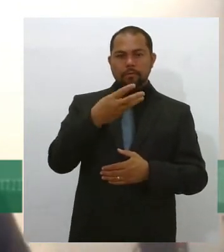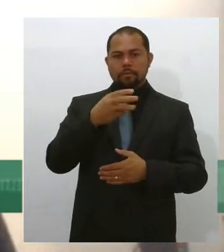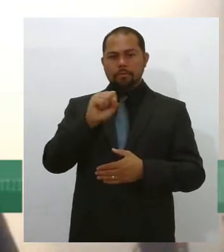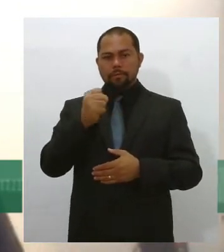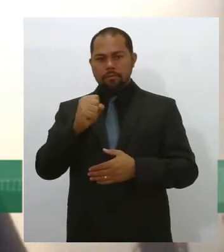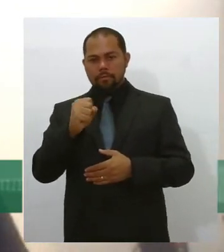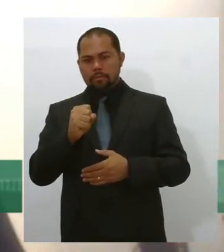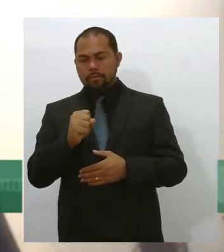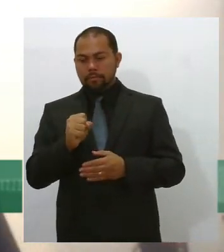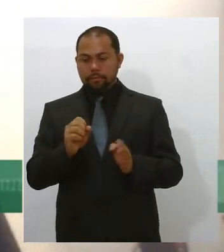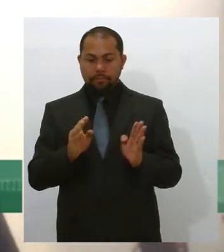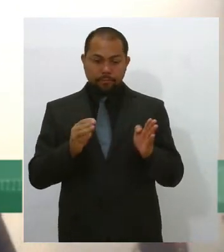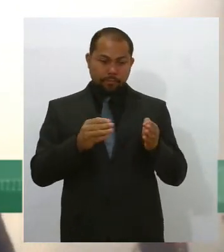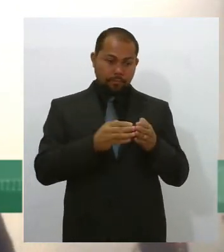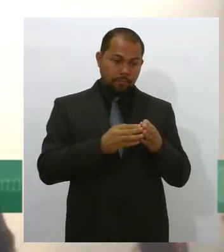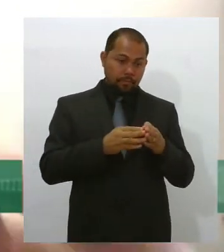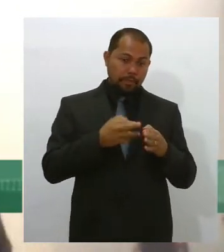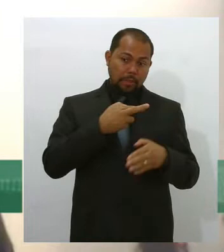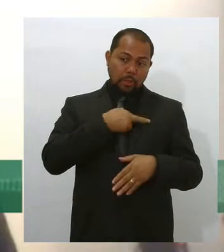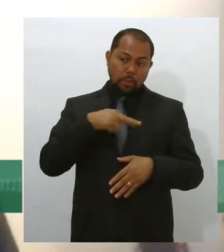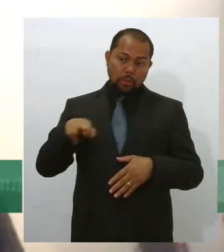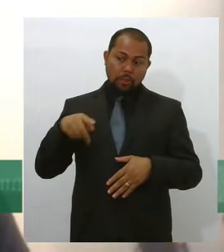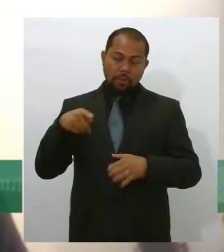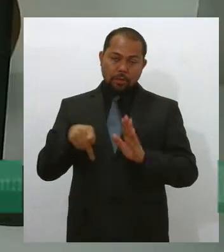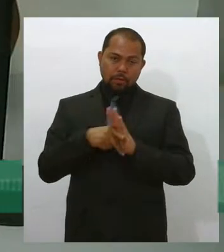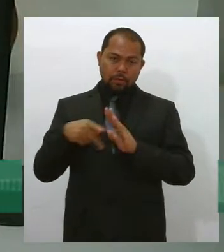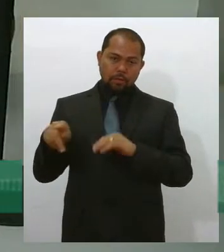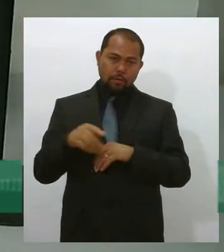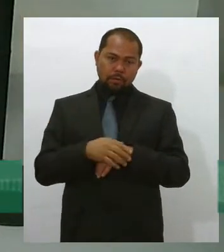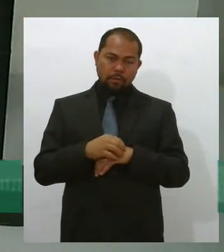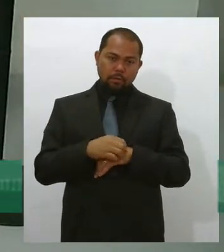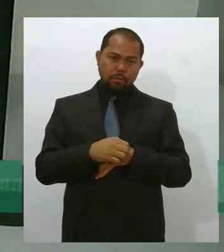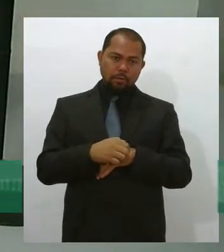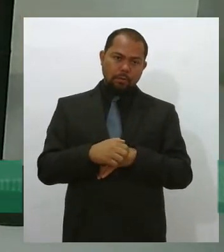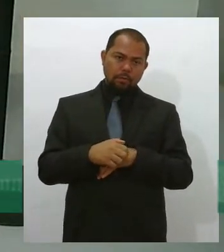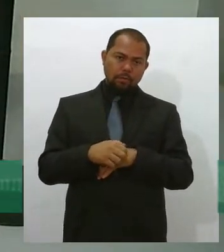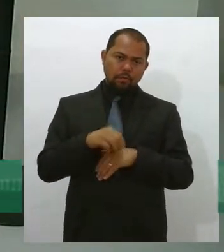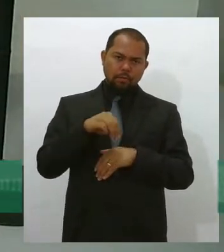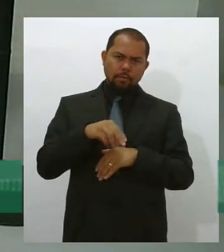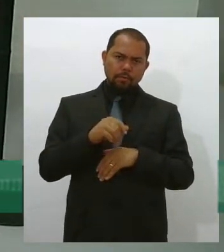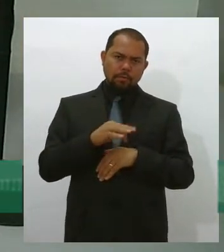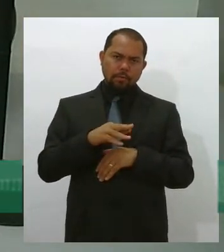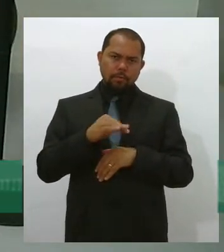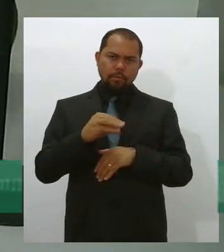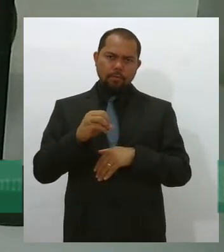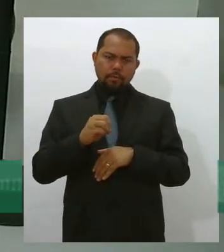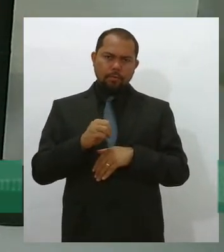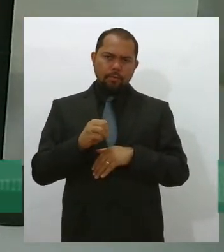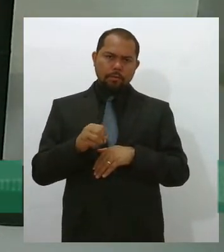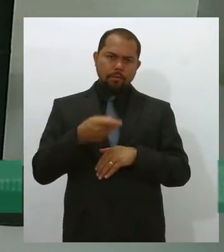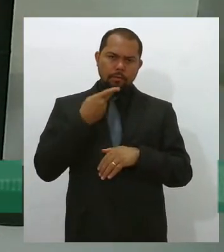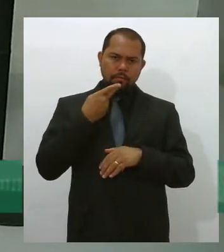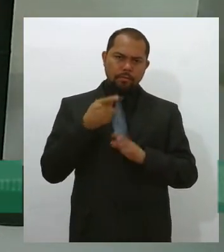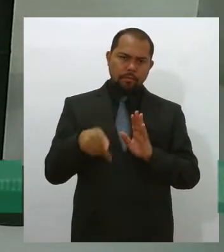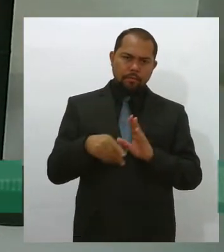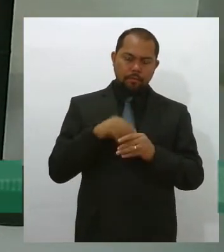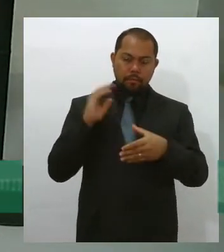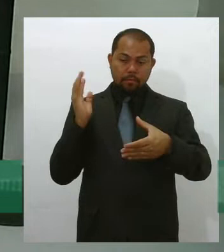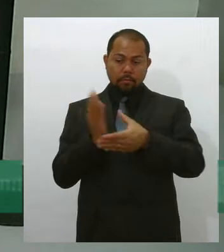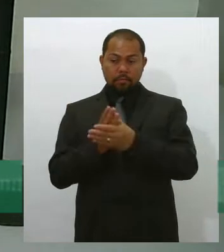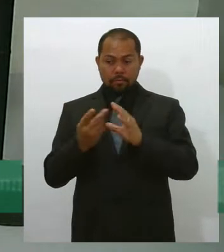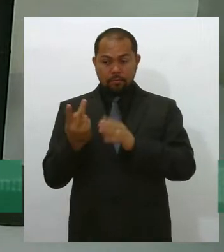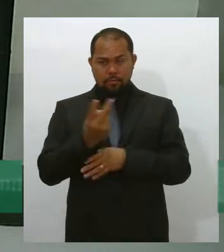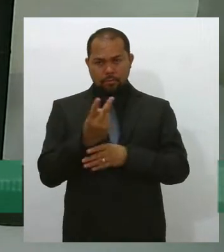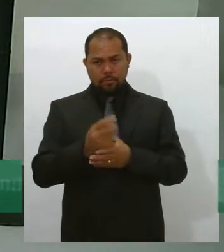proselitismo religioso então meio-dia do projeto falando específico não é desses dois casas apontou que